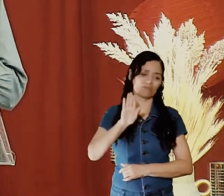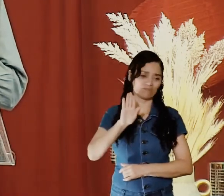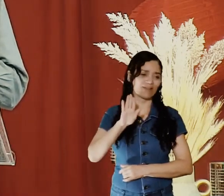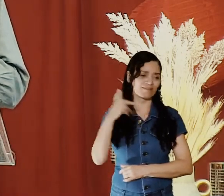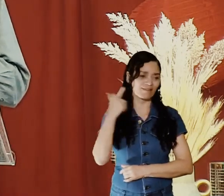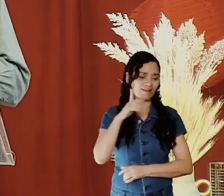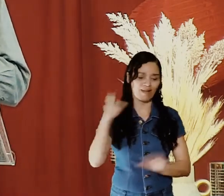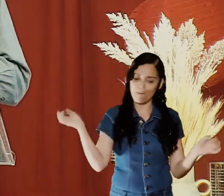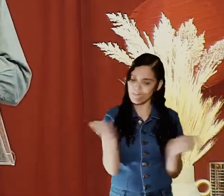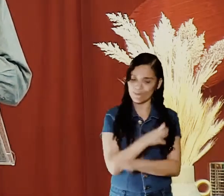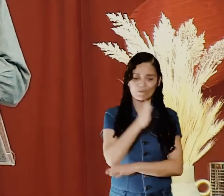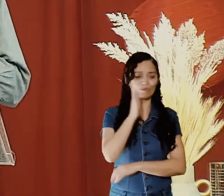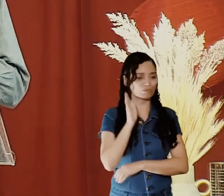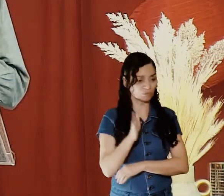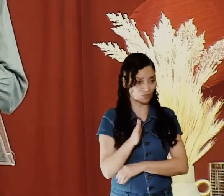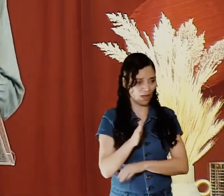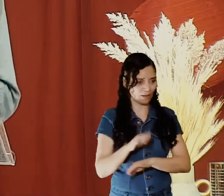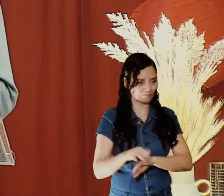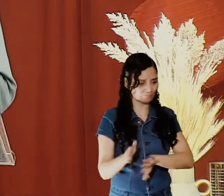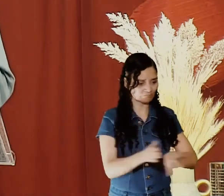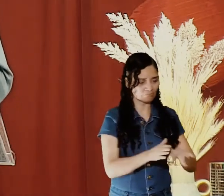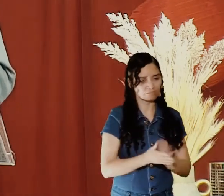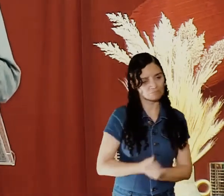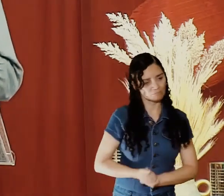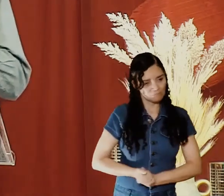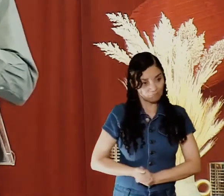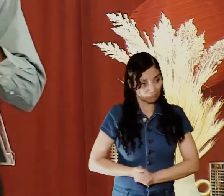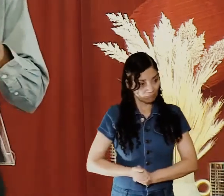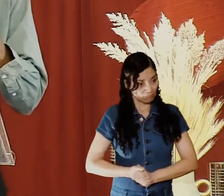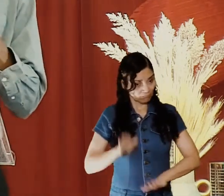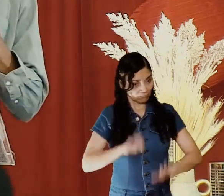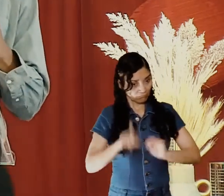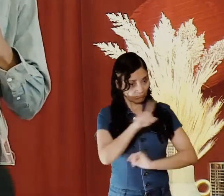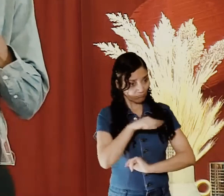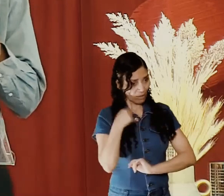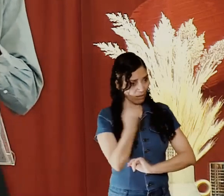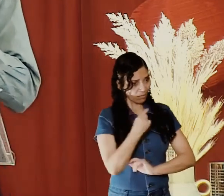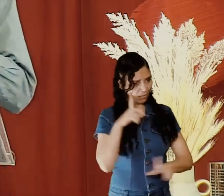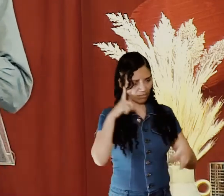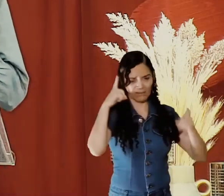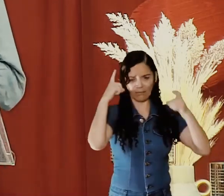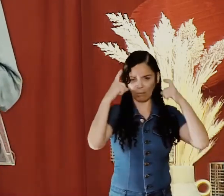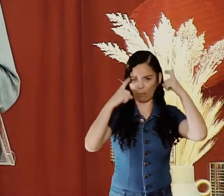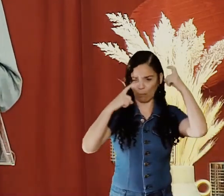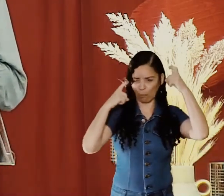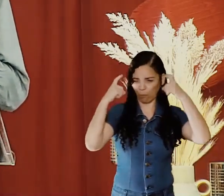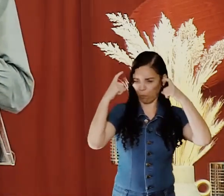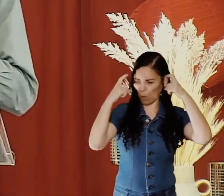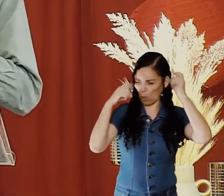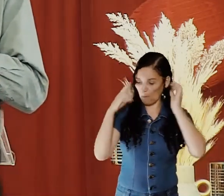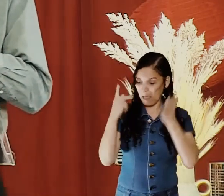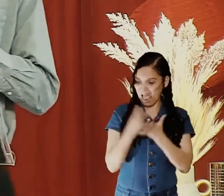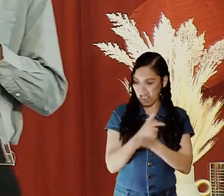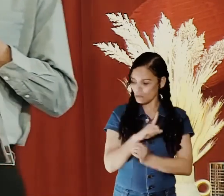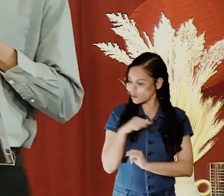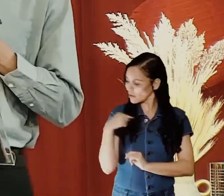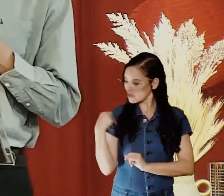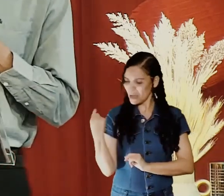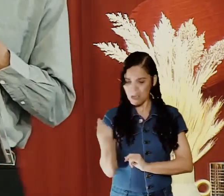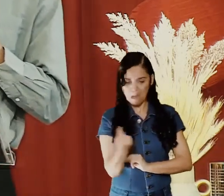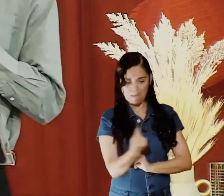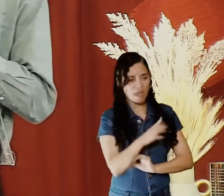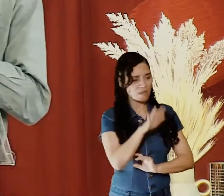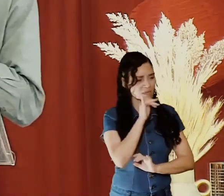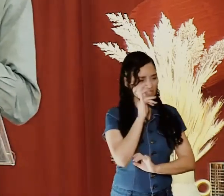feitas. Muitas vezes nós nos preocupamos com os movimentos ao nosso redor, nos preocupamos com governos,